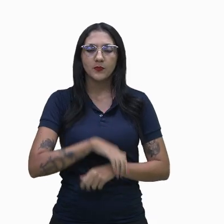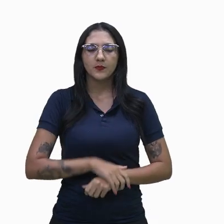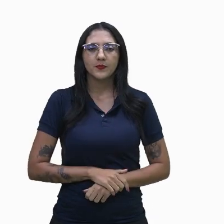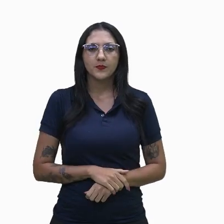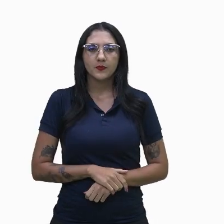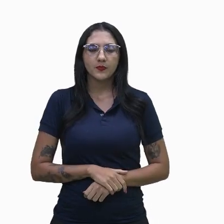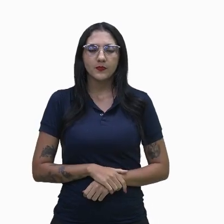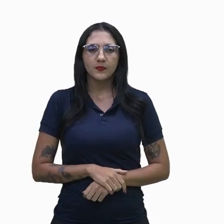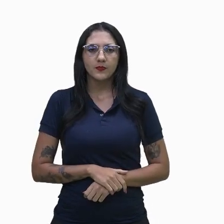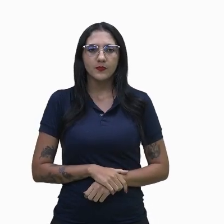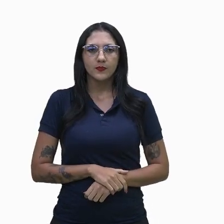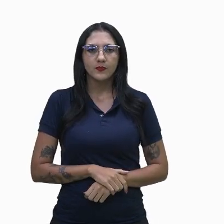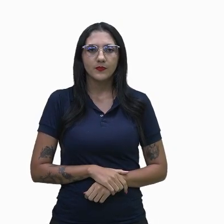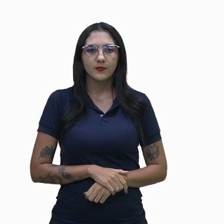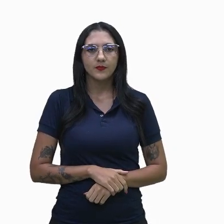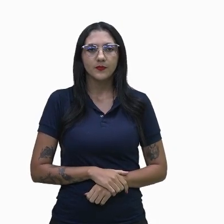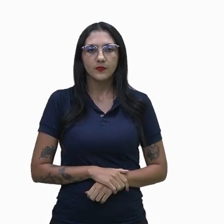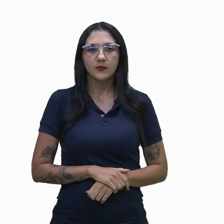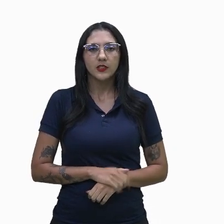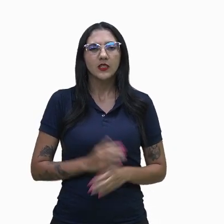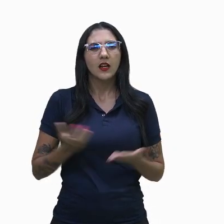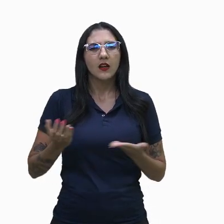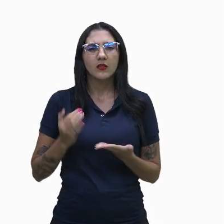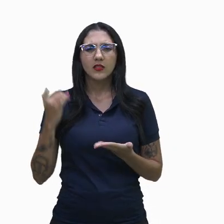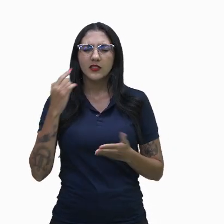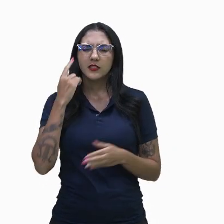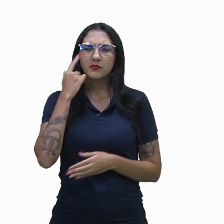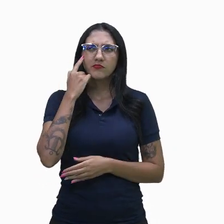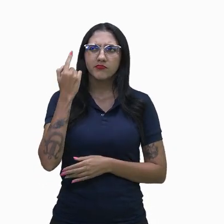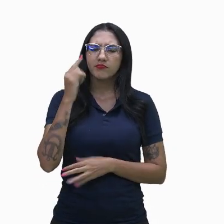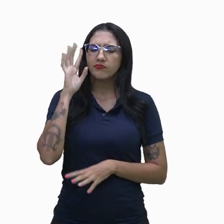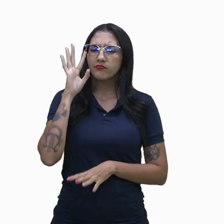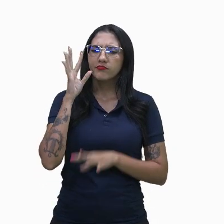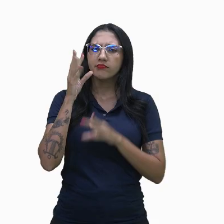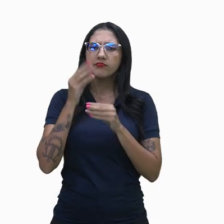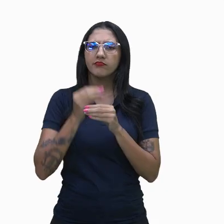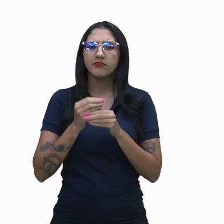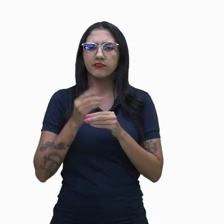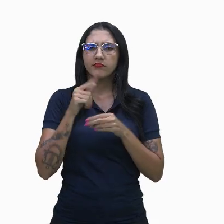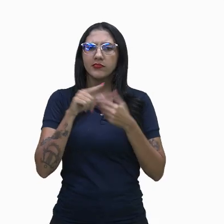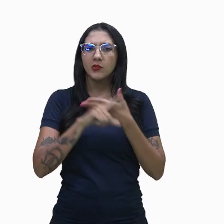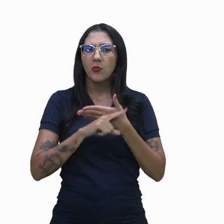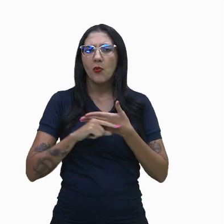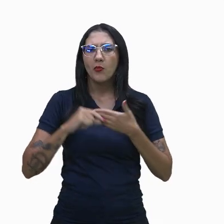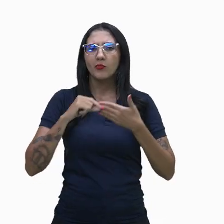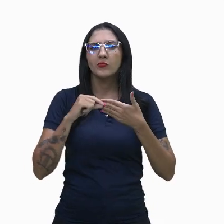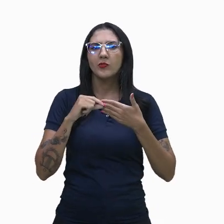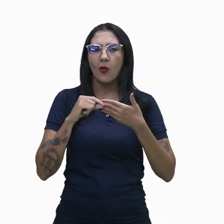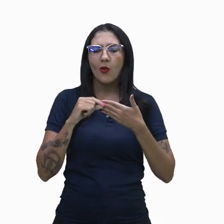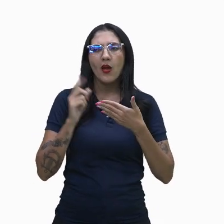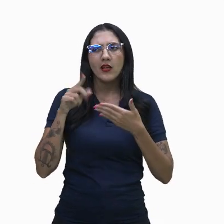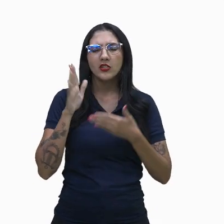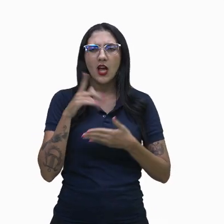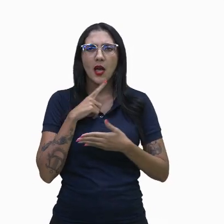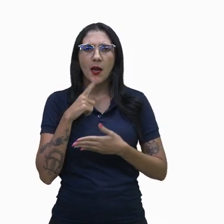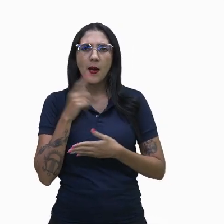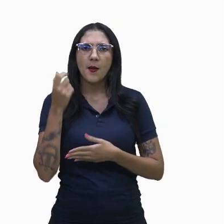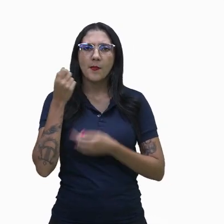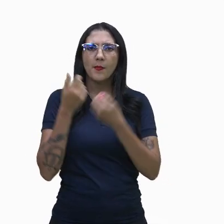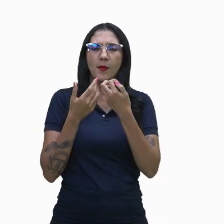podemos pegar o pensamento, né, de um filósofo, né, moderno, do tempo moderno, que é o Francis Bacon, né, que ele já dizia, né,